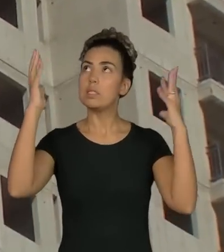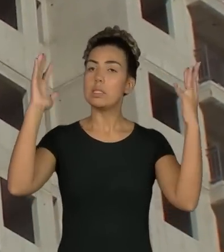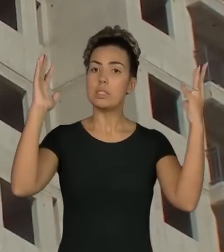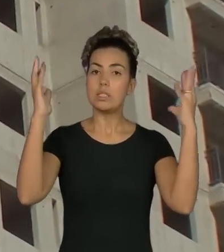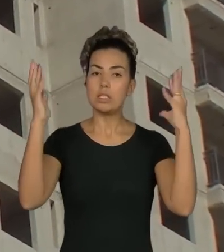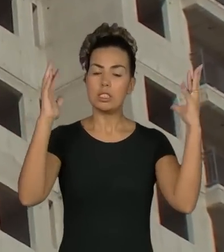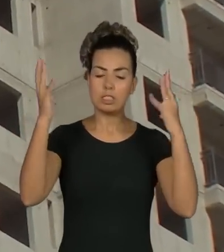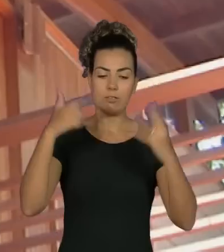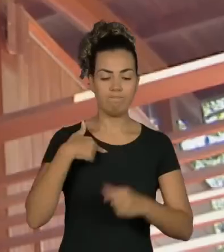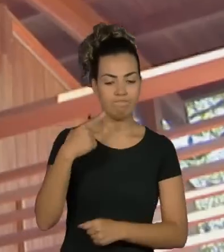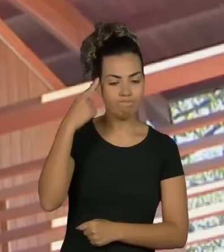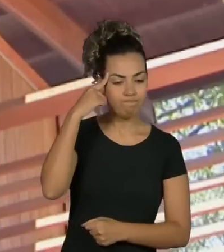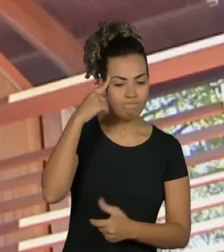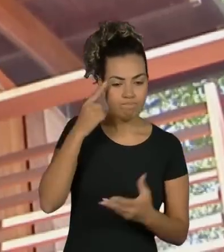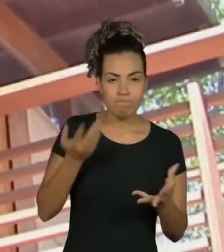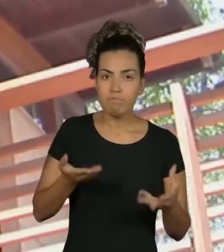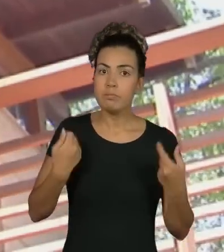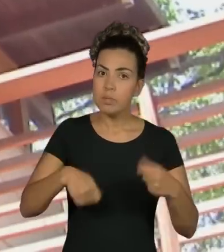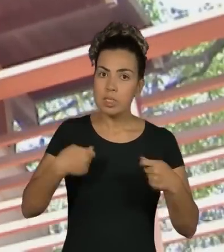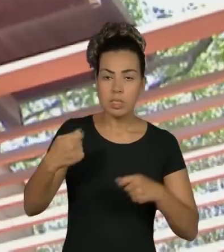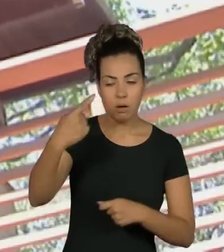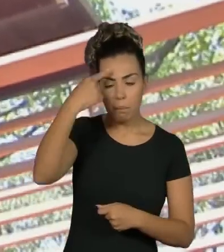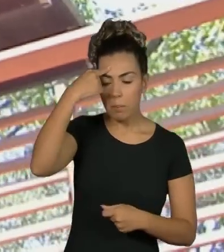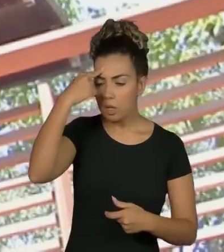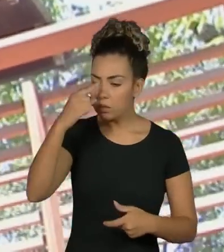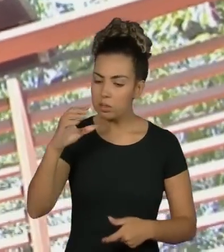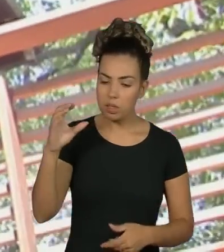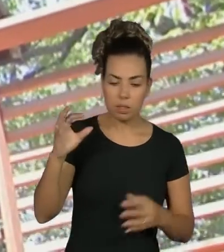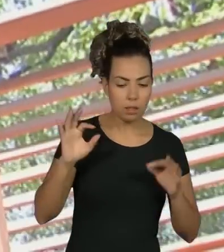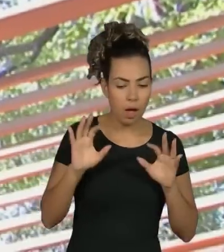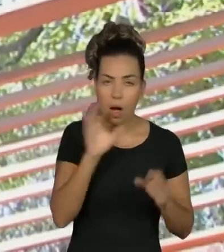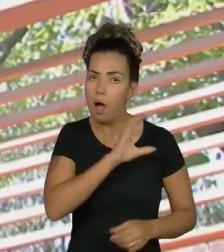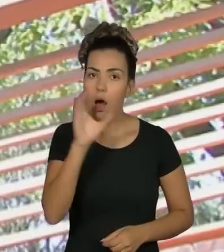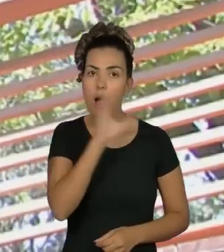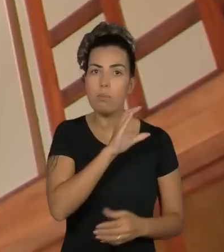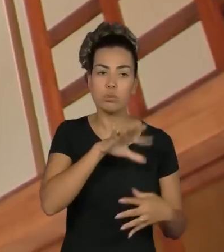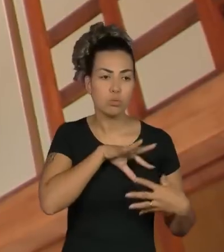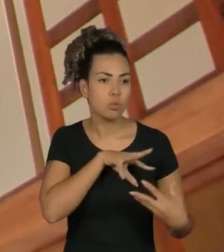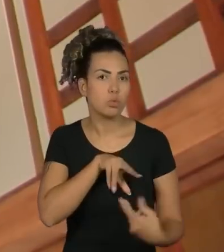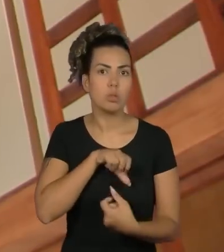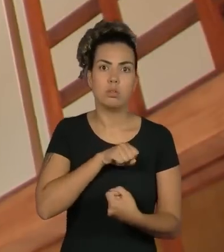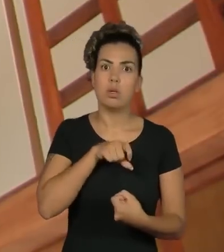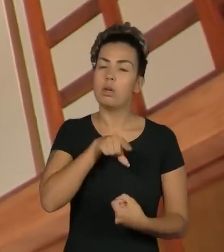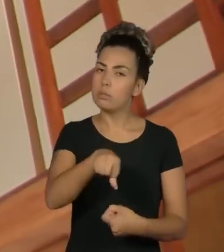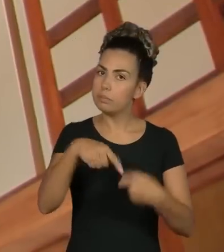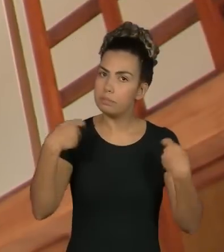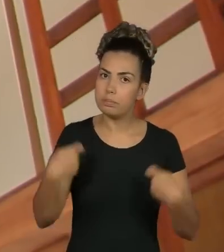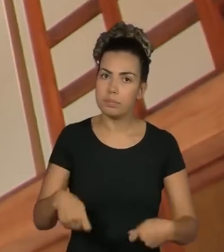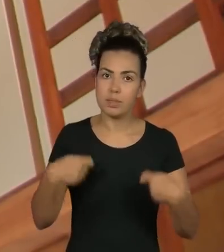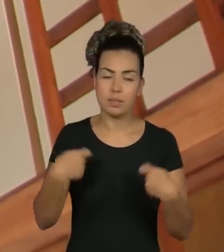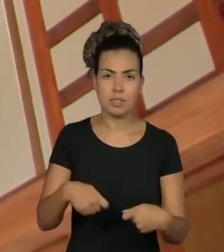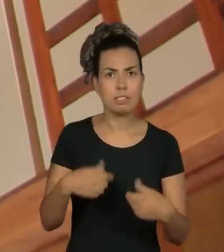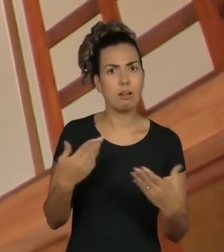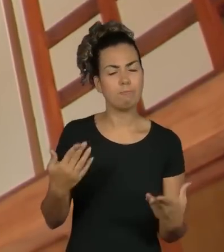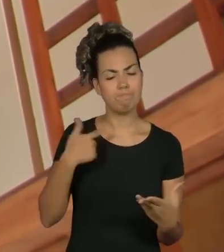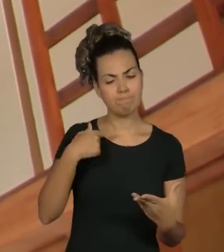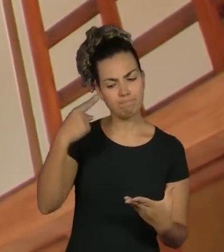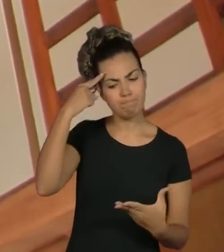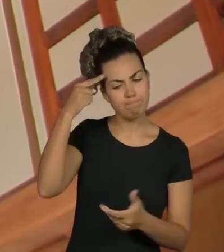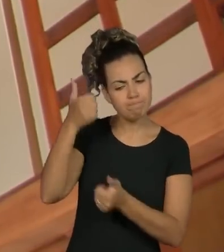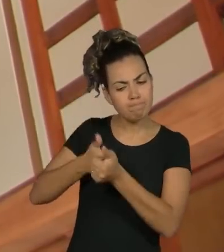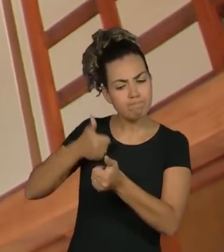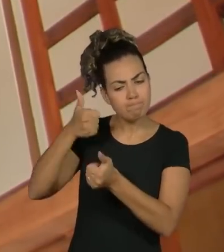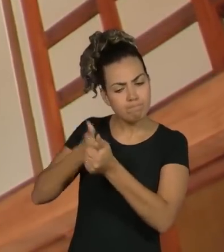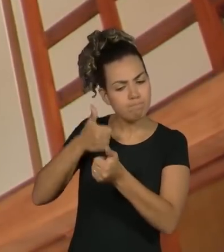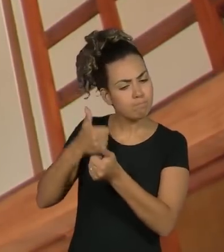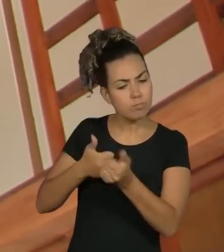mais intensas, pensar em novas formas de construir é essencial. Uma delas é por meio do uso de madeira no